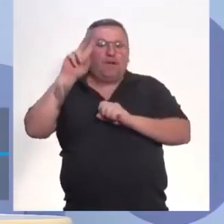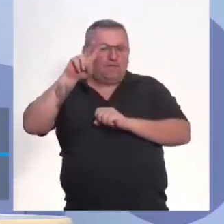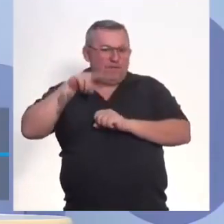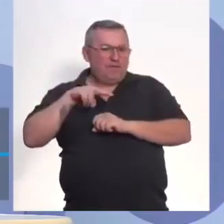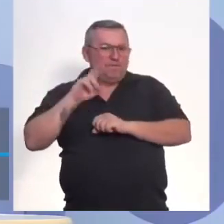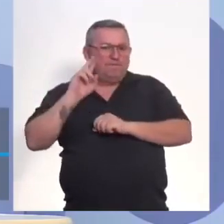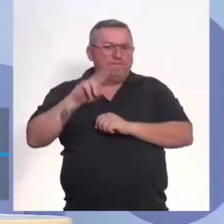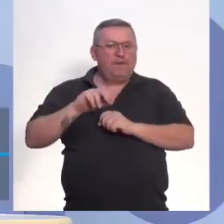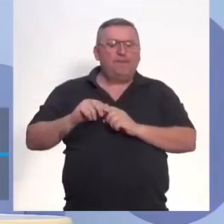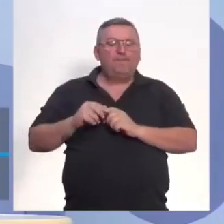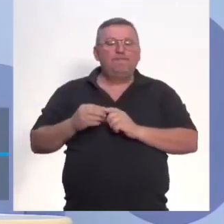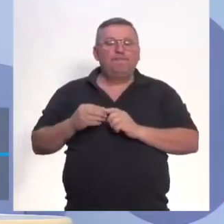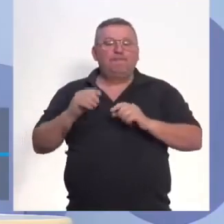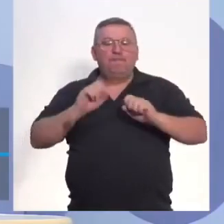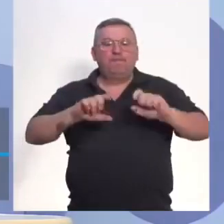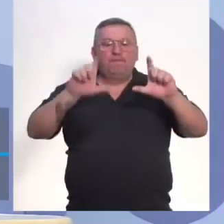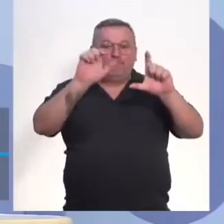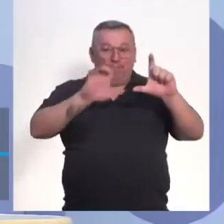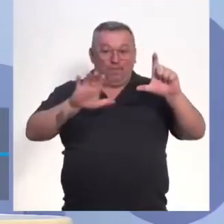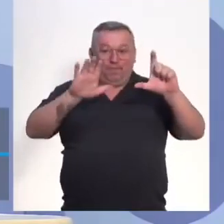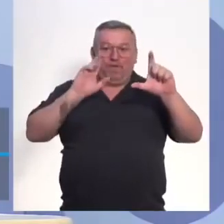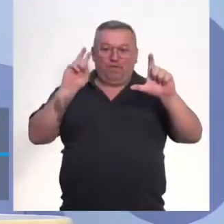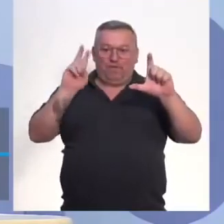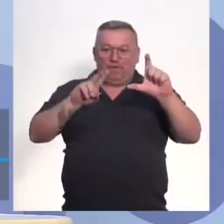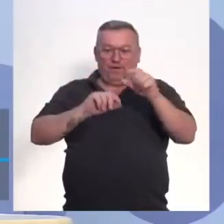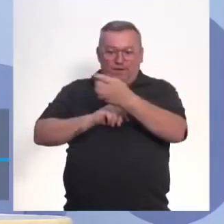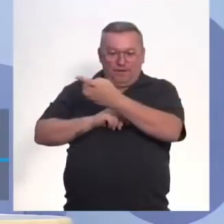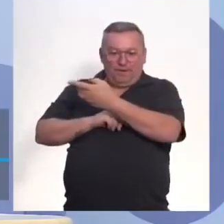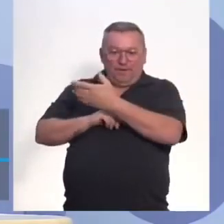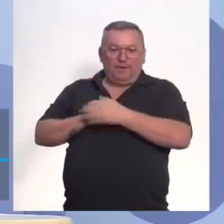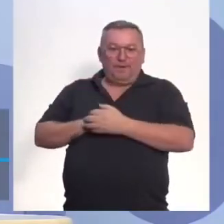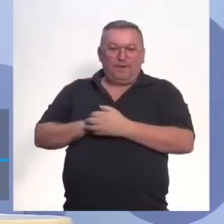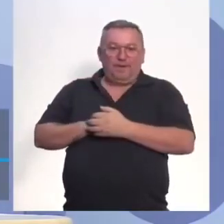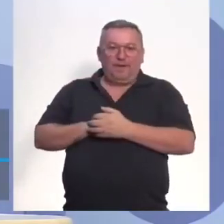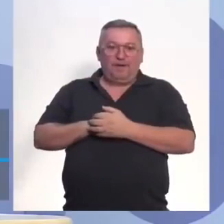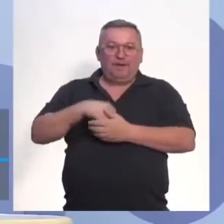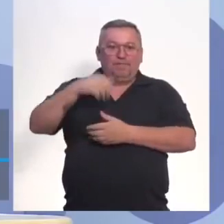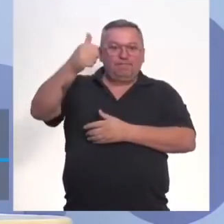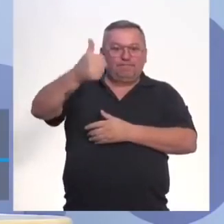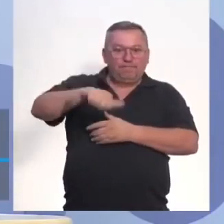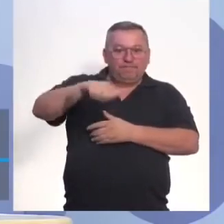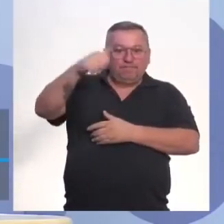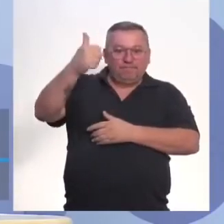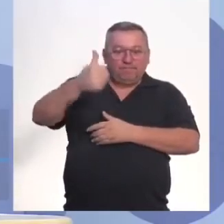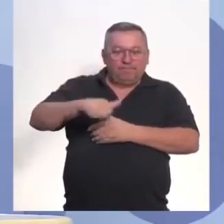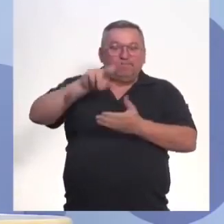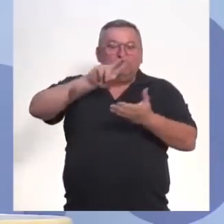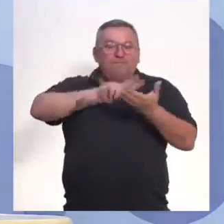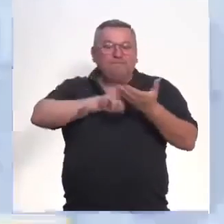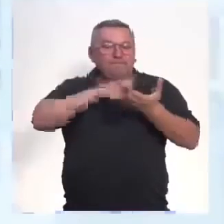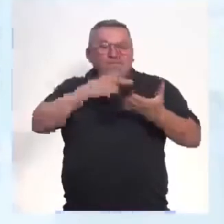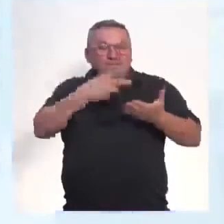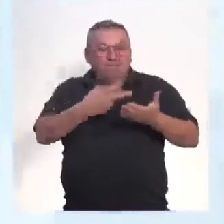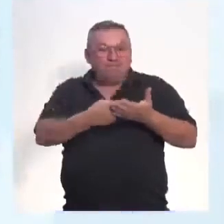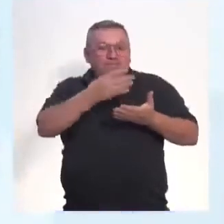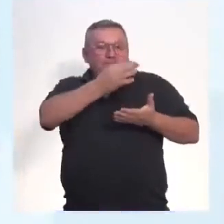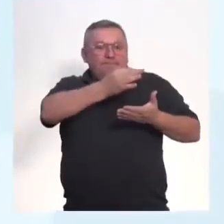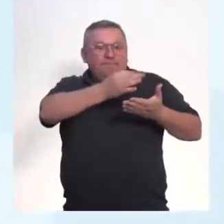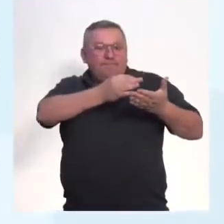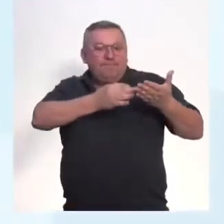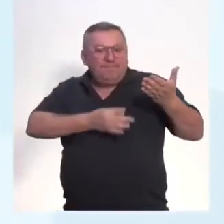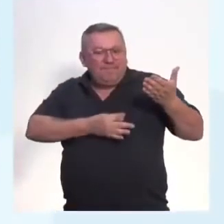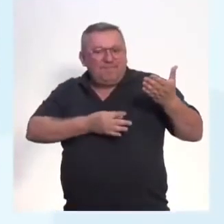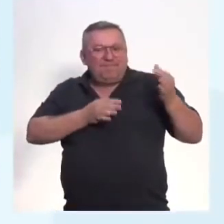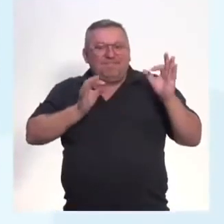Na tela, presta atenção quem gosta de anotar. O tema da aula de hoje é análise e interpretação textual,